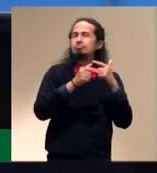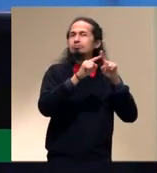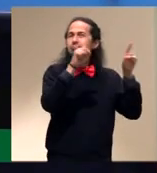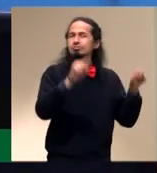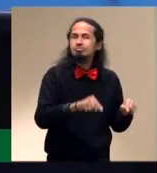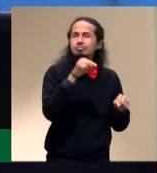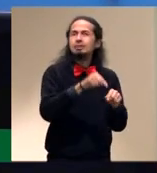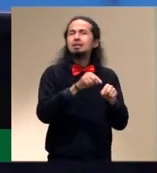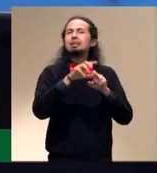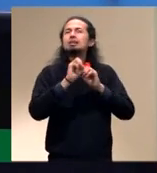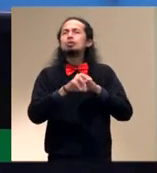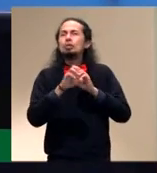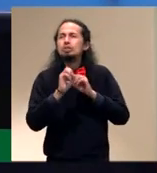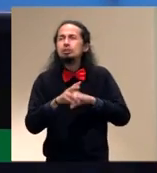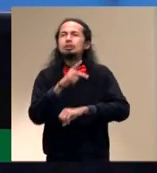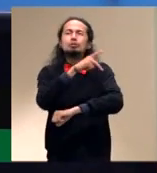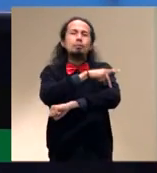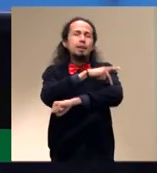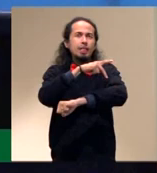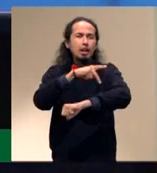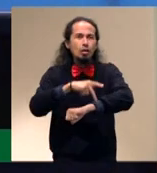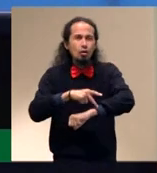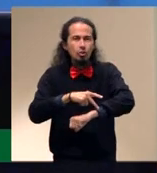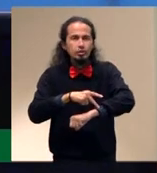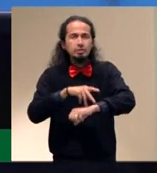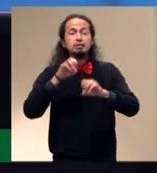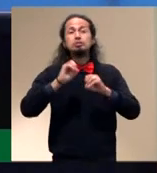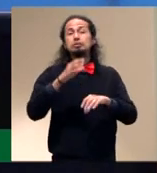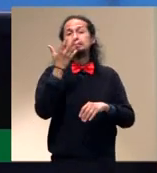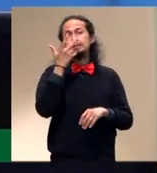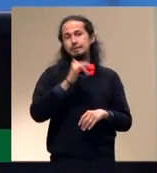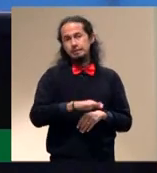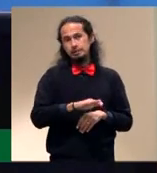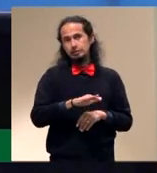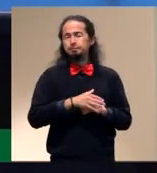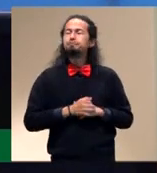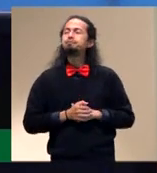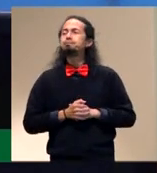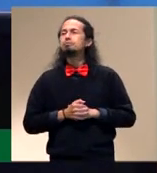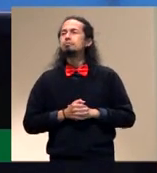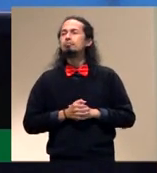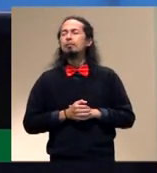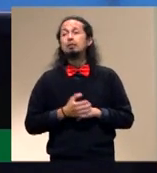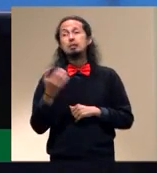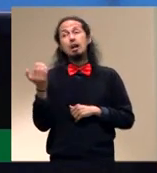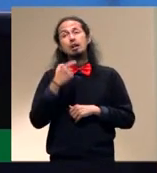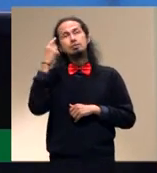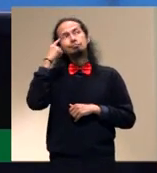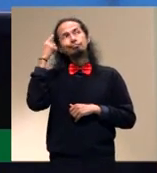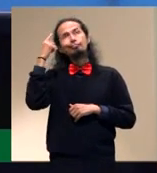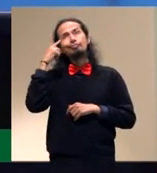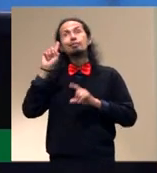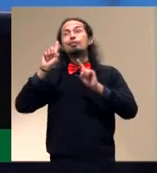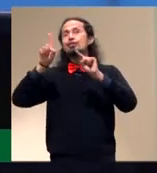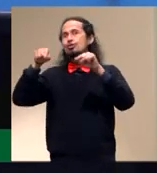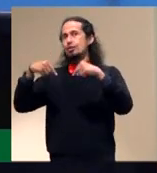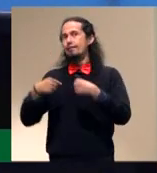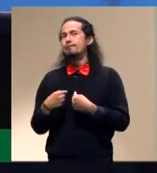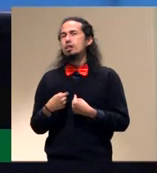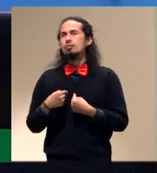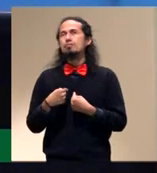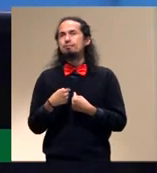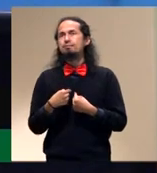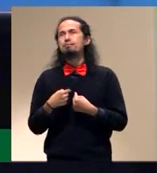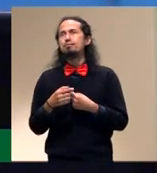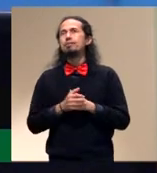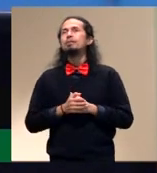educativo-pedagógica da educação infantil. E aí nós enfrentamos esse desafio e veio, então, aquele texto